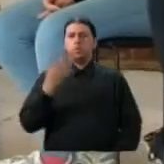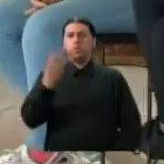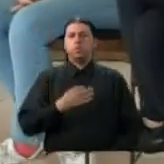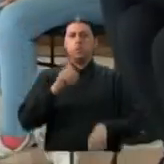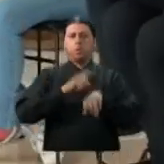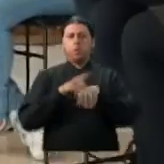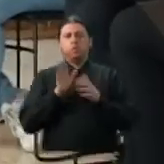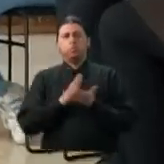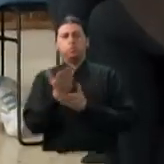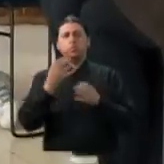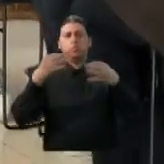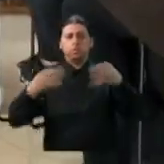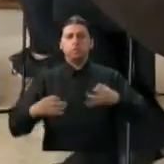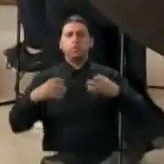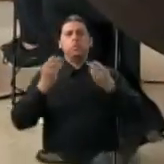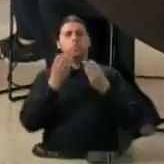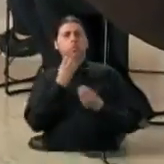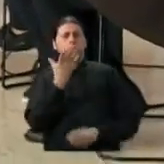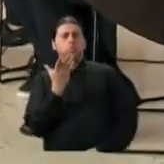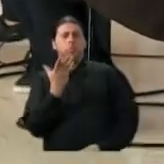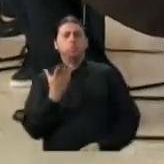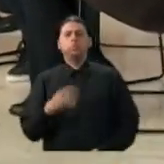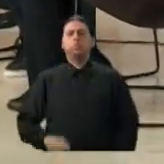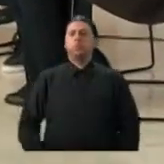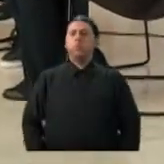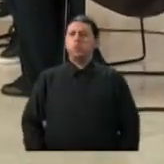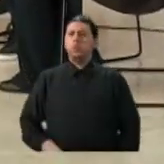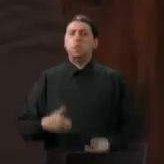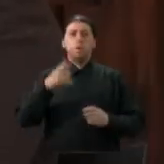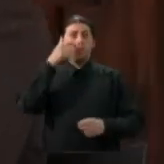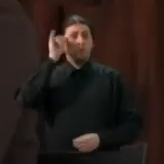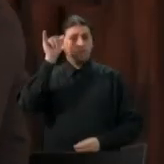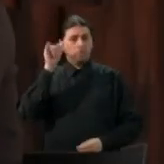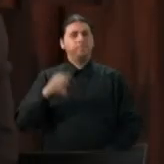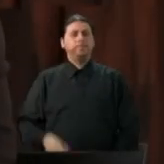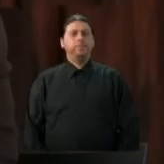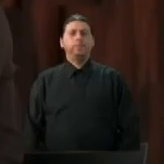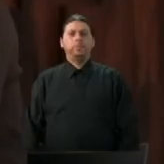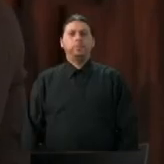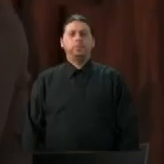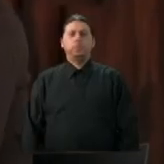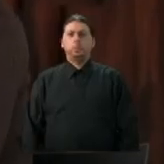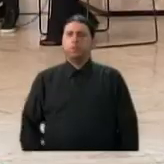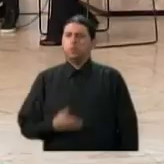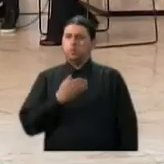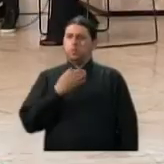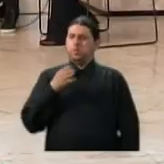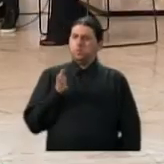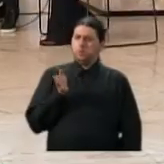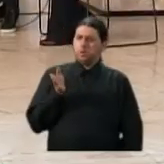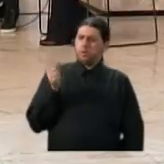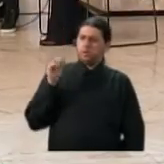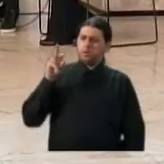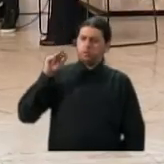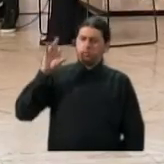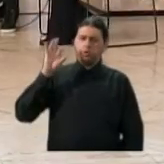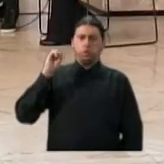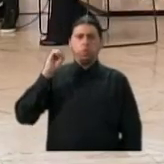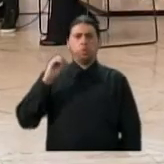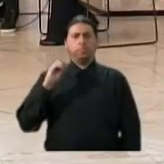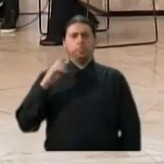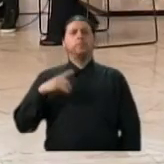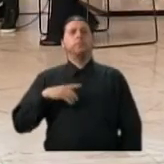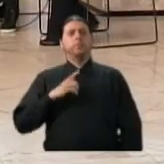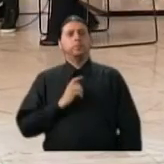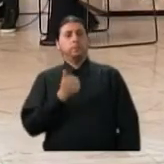hora certa. Eu acho que muito bom, uma prevenção. Né? E contigo, Afonso? Lá em casa